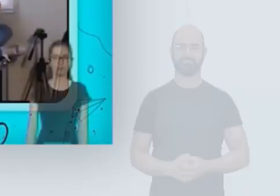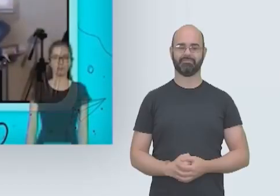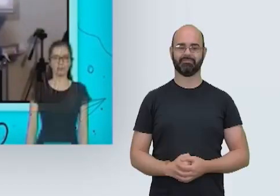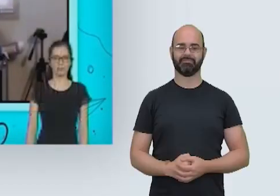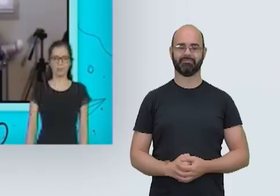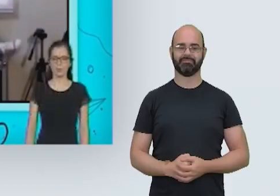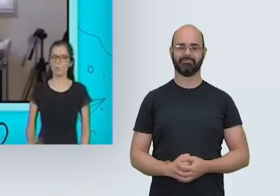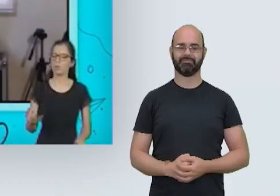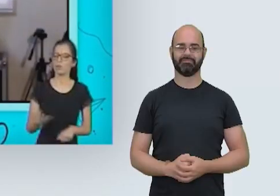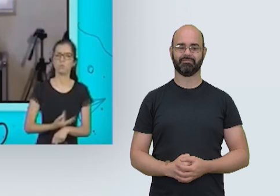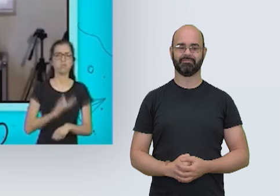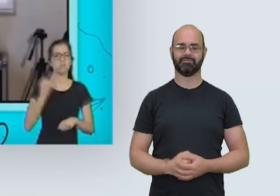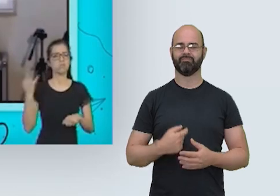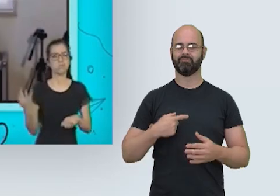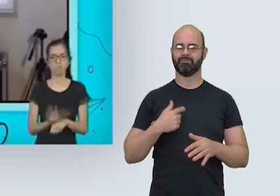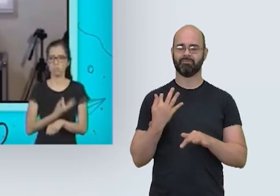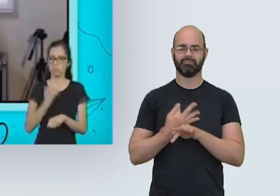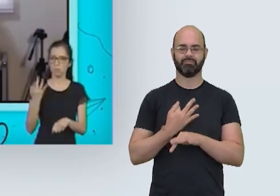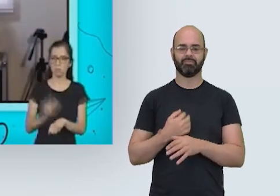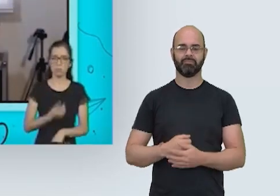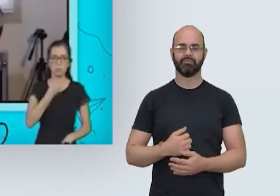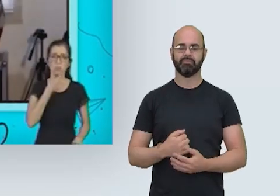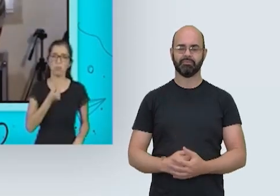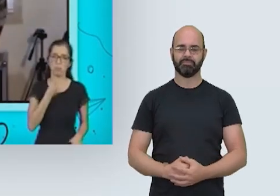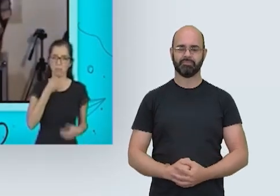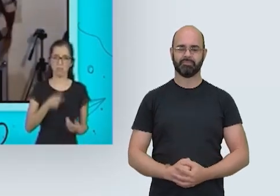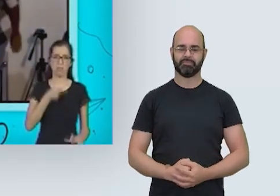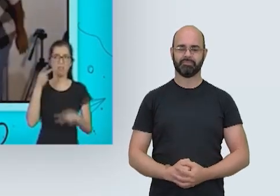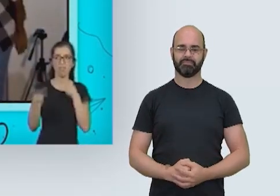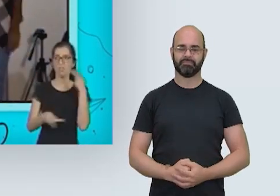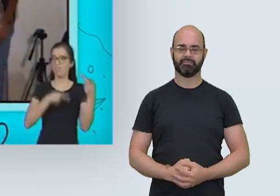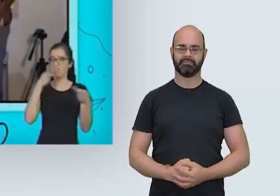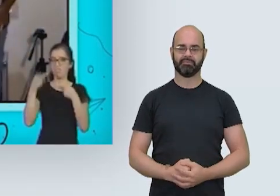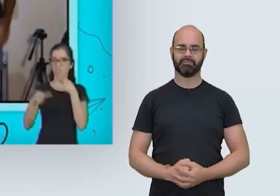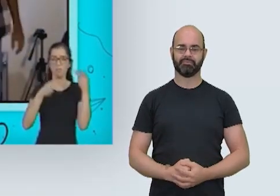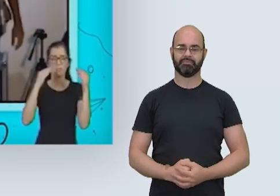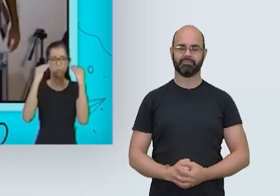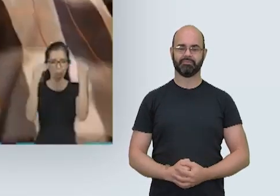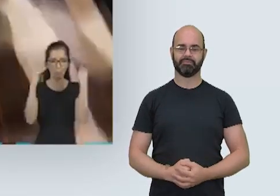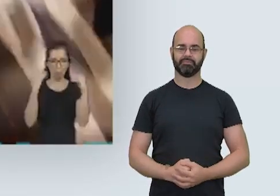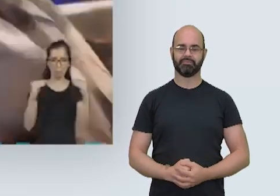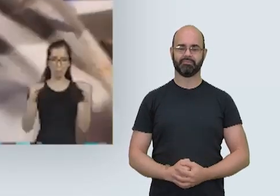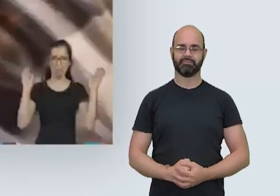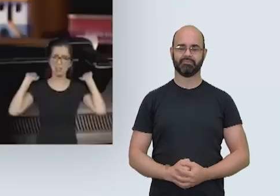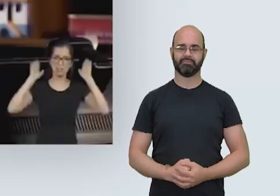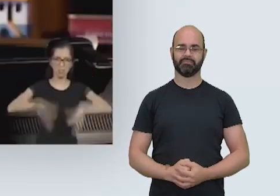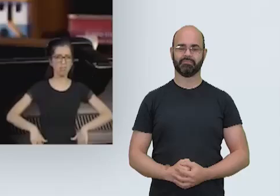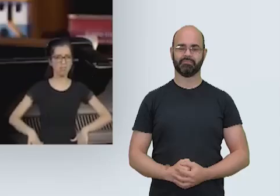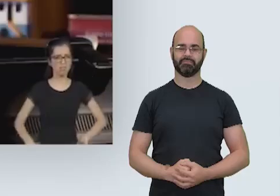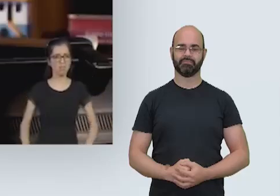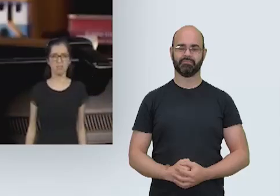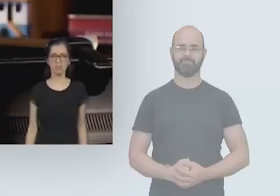Cara, eu não aguento mais esse garoto. Só fala bobagem.